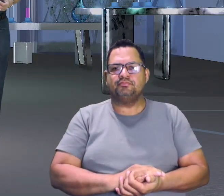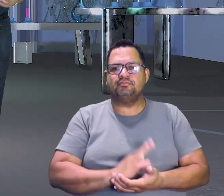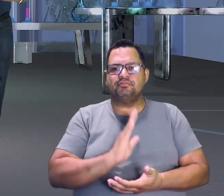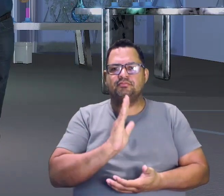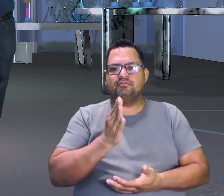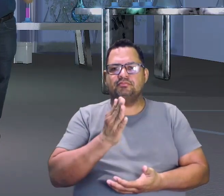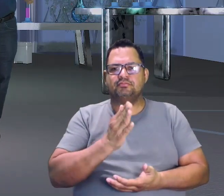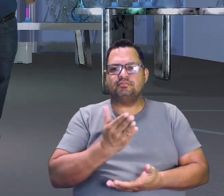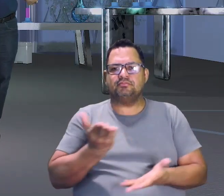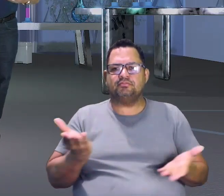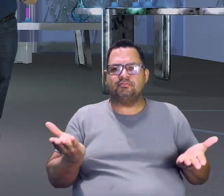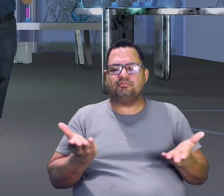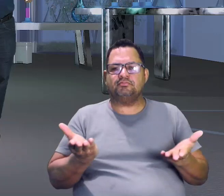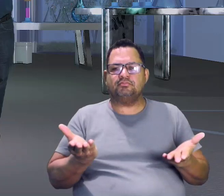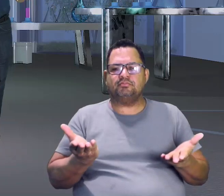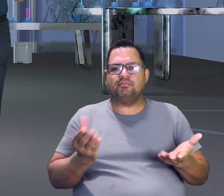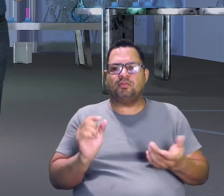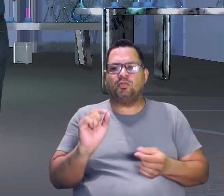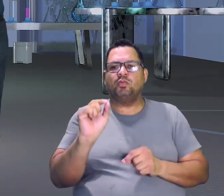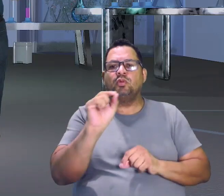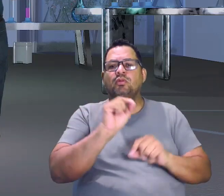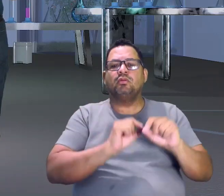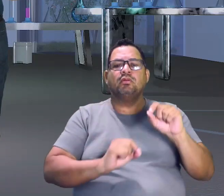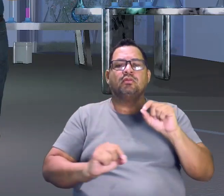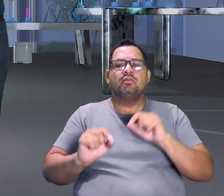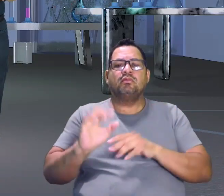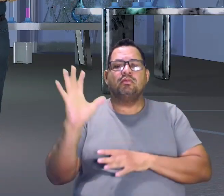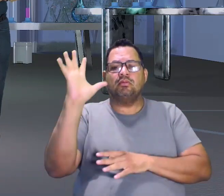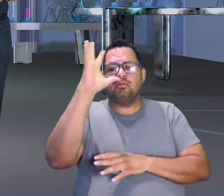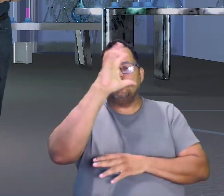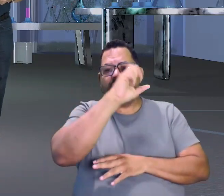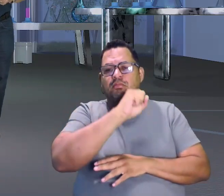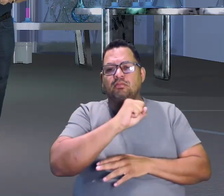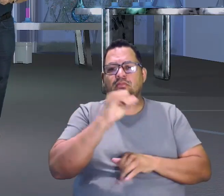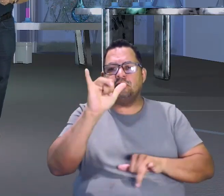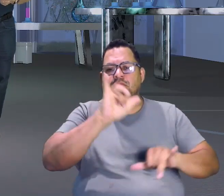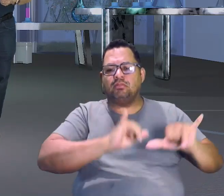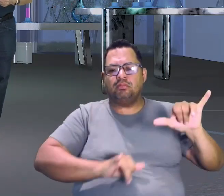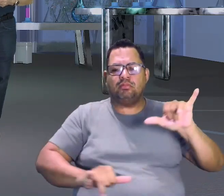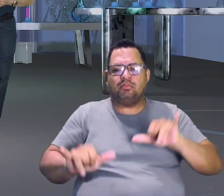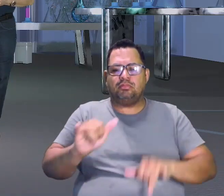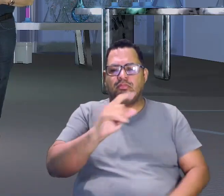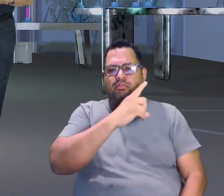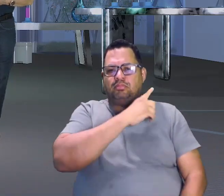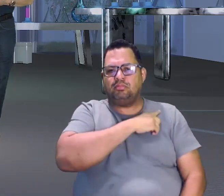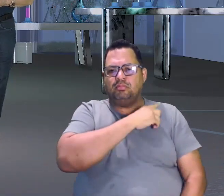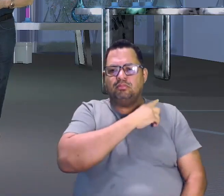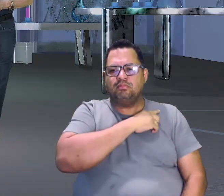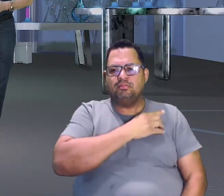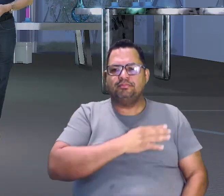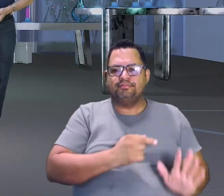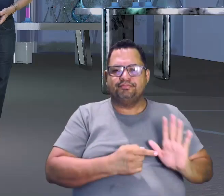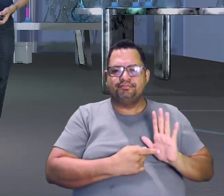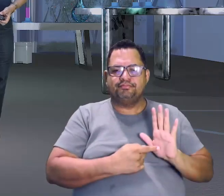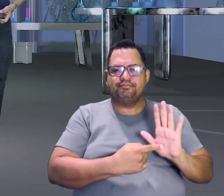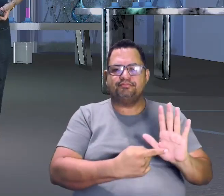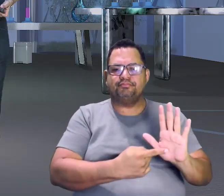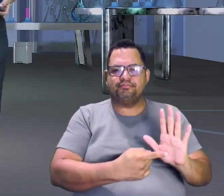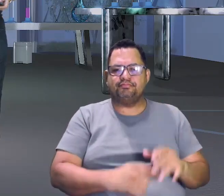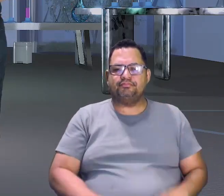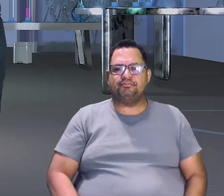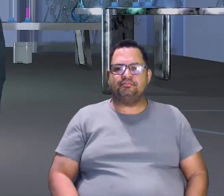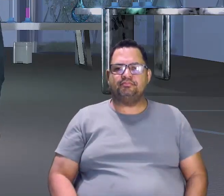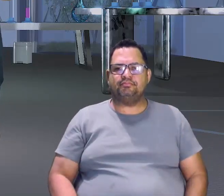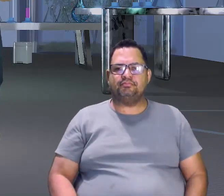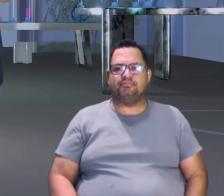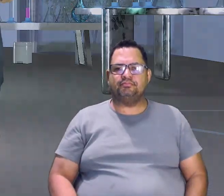você, dessas alturas, está querendo saber, o que nós vamos aprender mesmo nessa Química do primeiro ano? Mostrar para eles, né, professora Sabrina? Vamos lá, pra gente